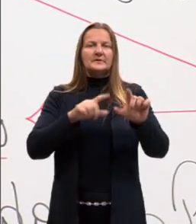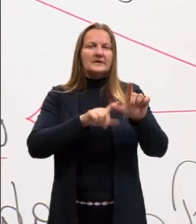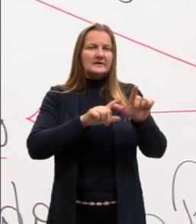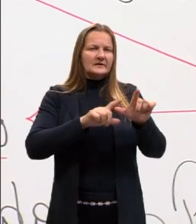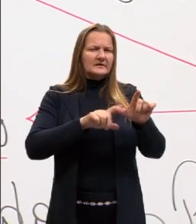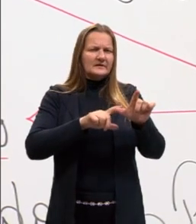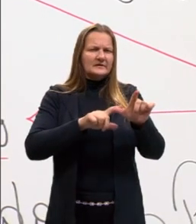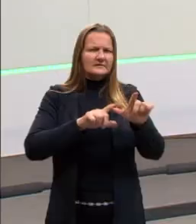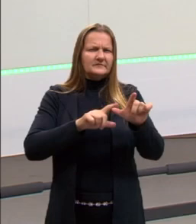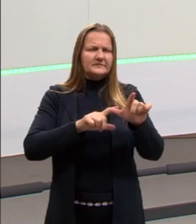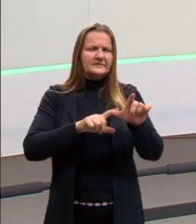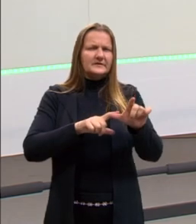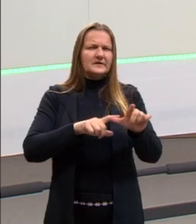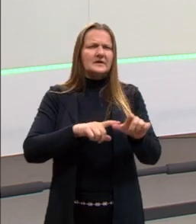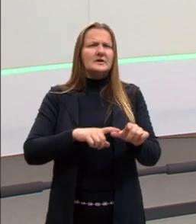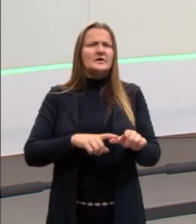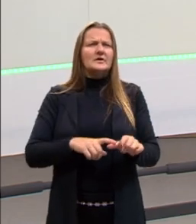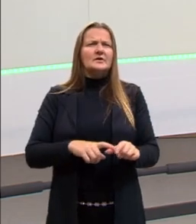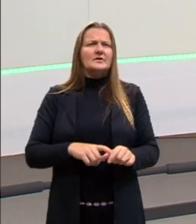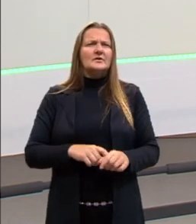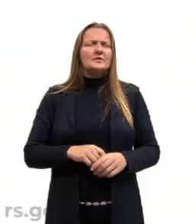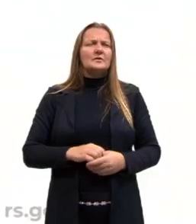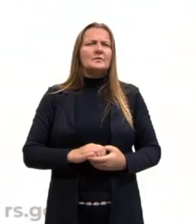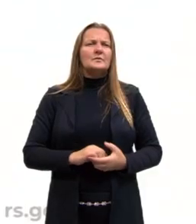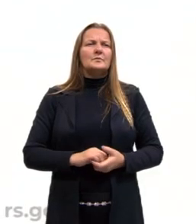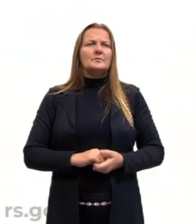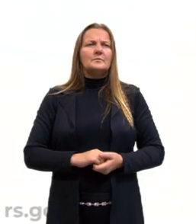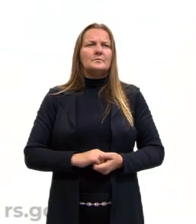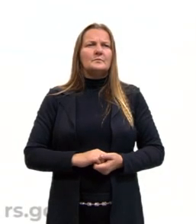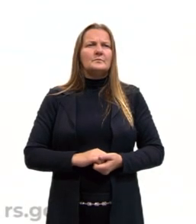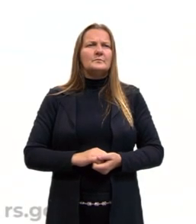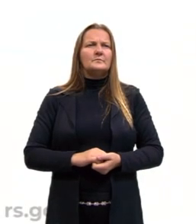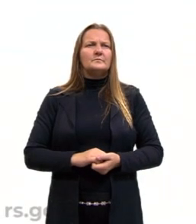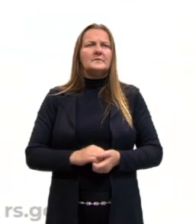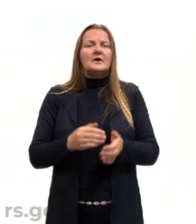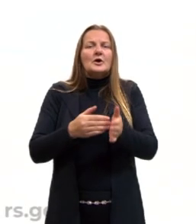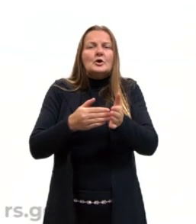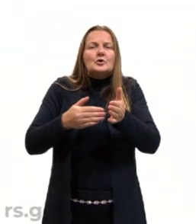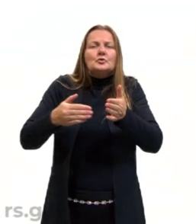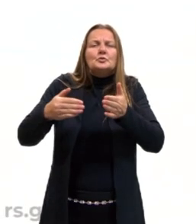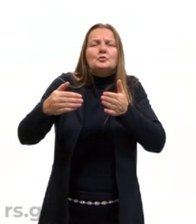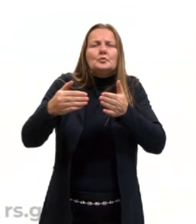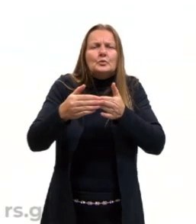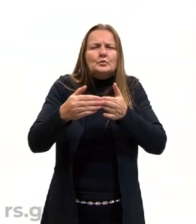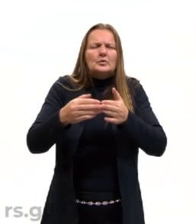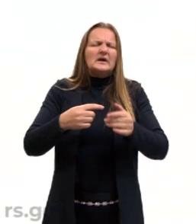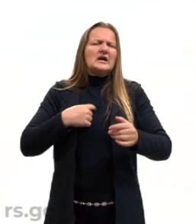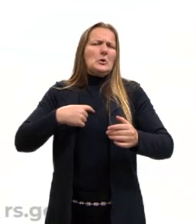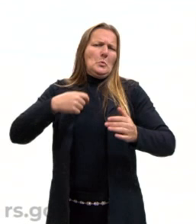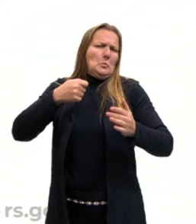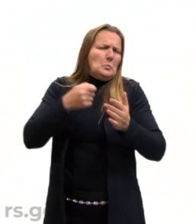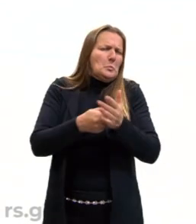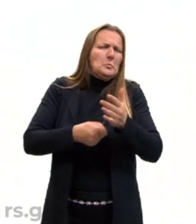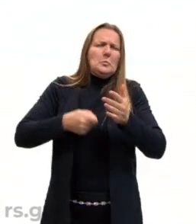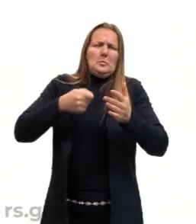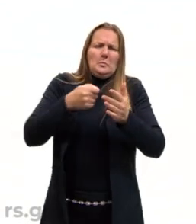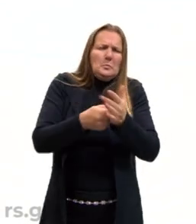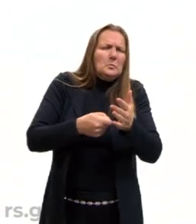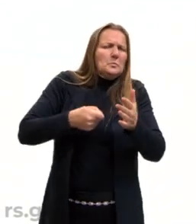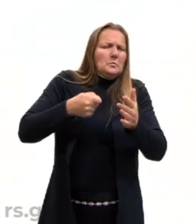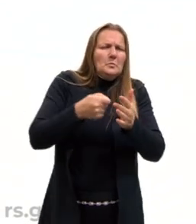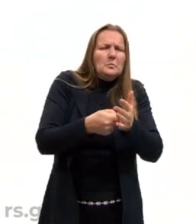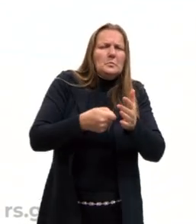continua falando assim ó todo não entendi Oi tudo eu tentei por onde